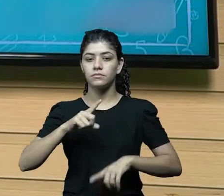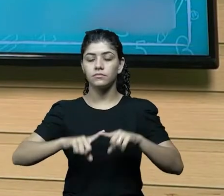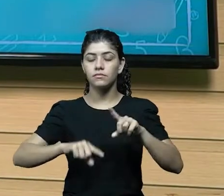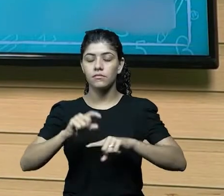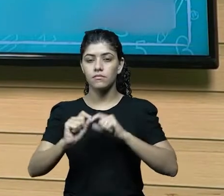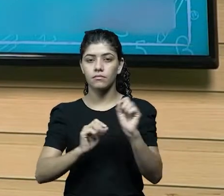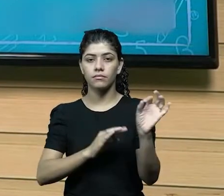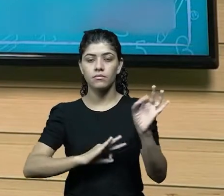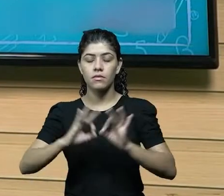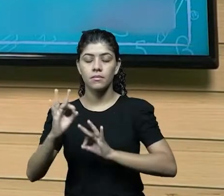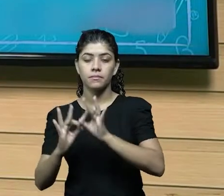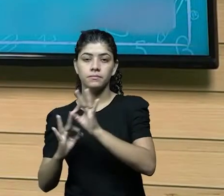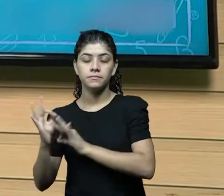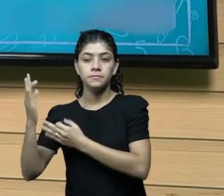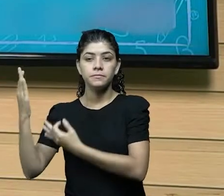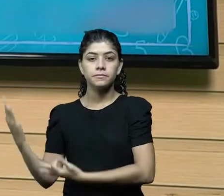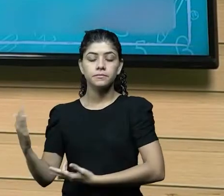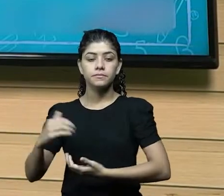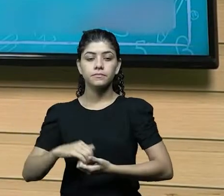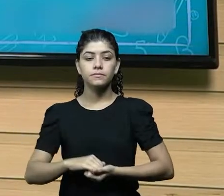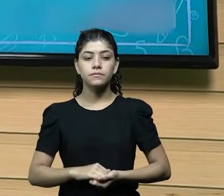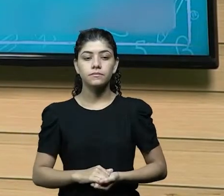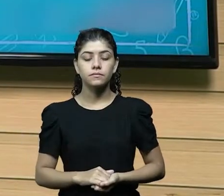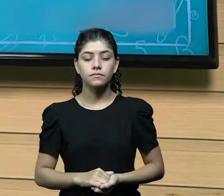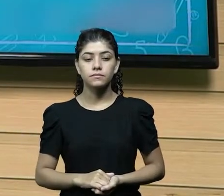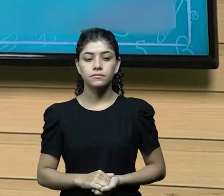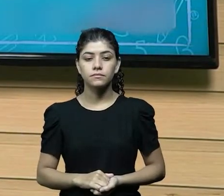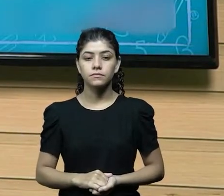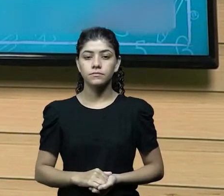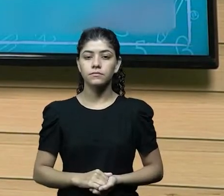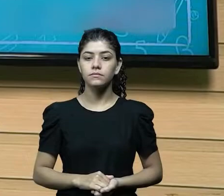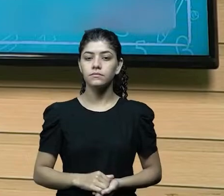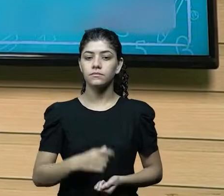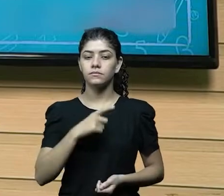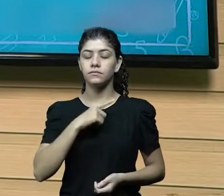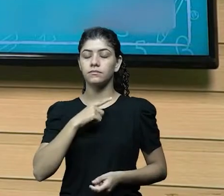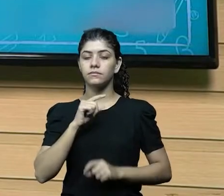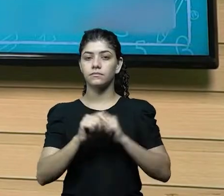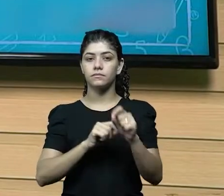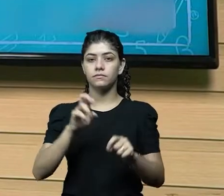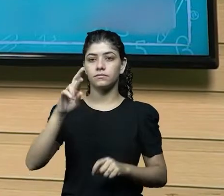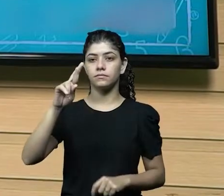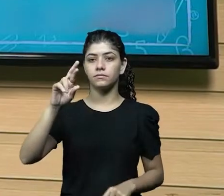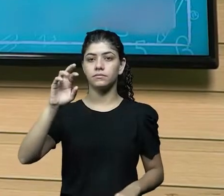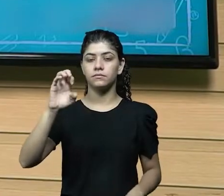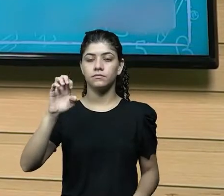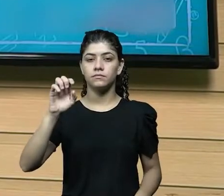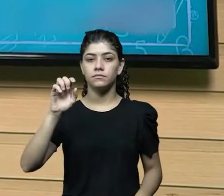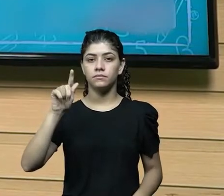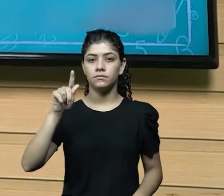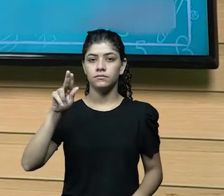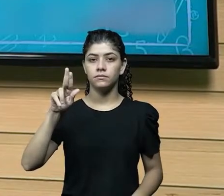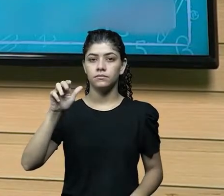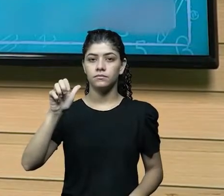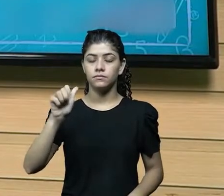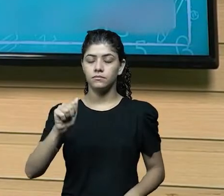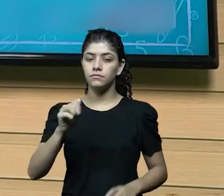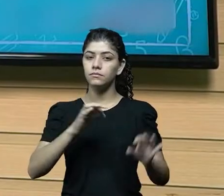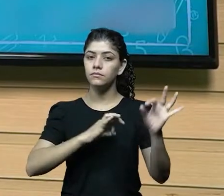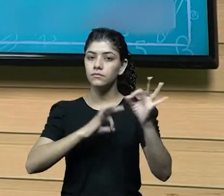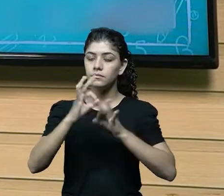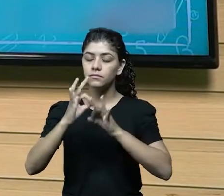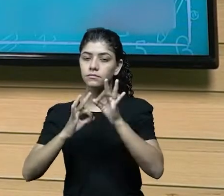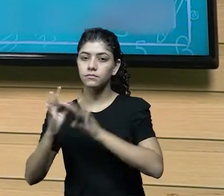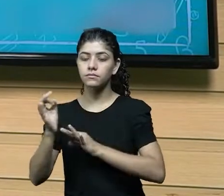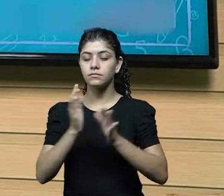instrumento montado da seguinte forma. Temos uma régua graduada nas suas medidas,